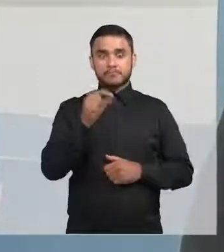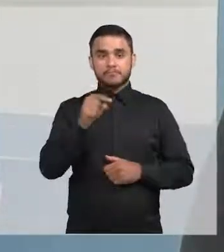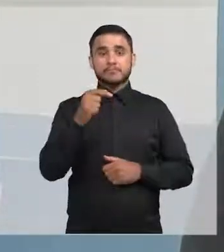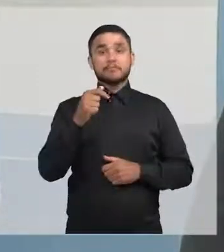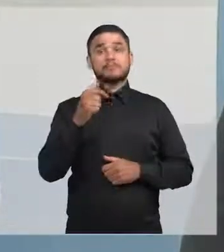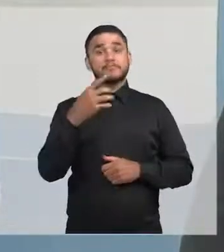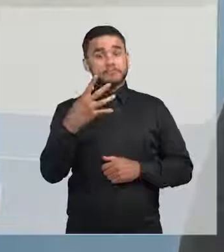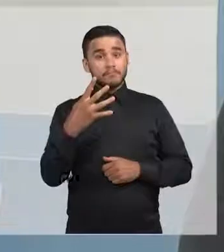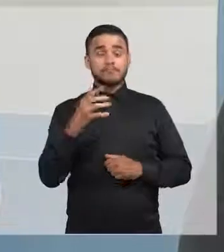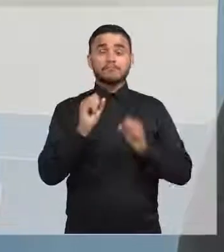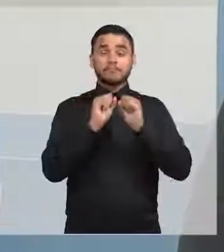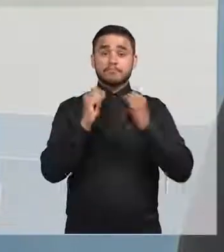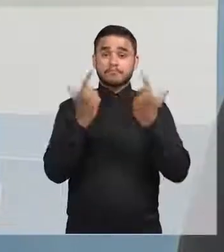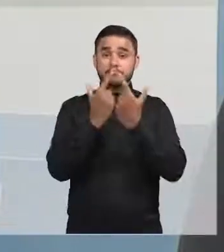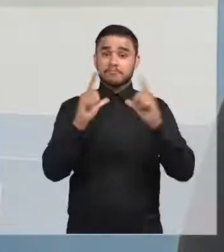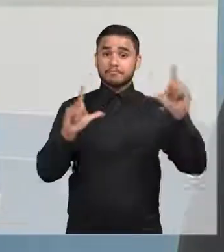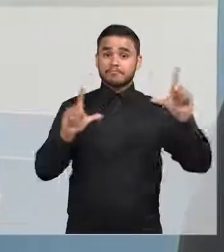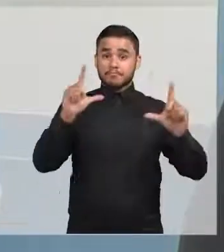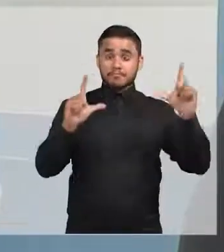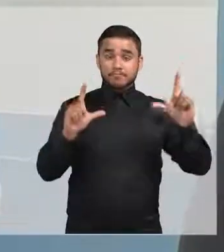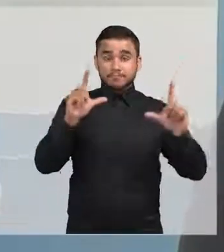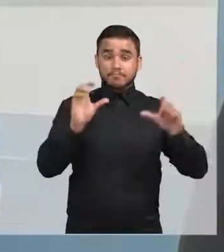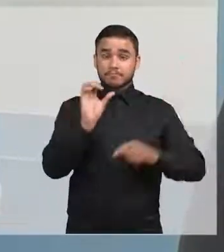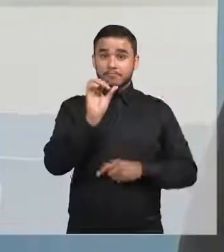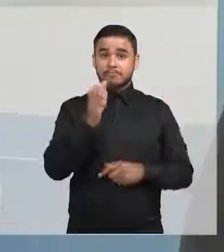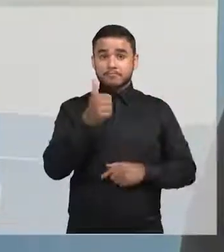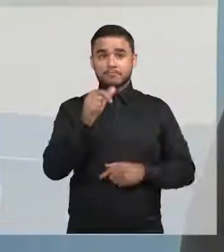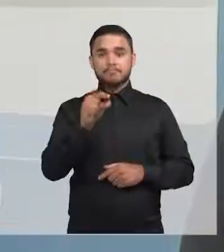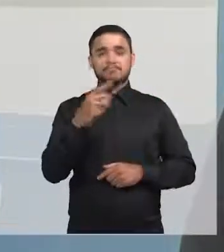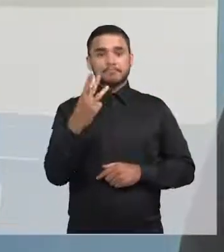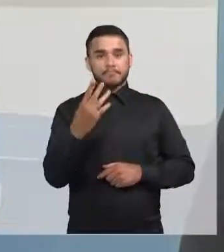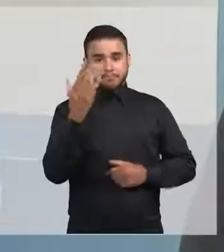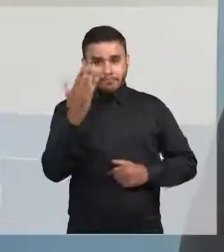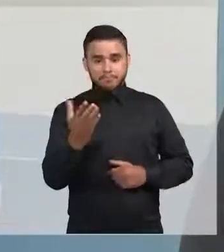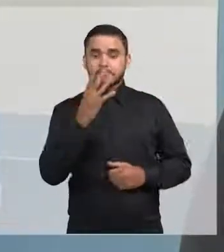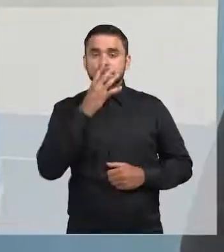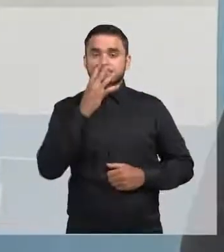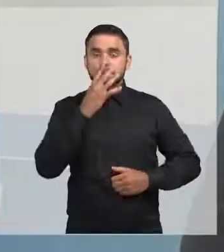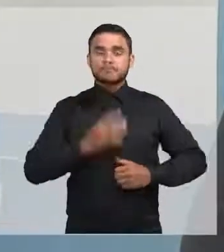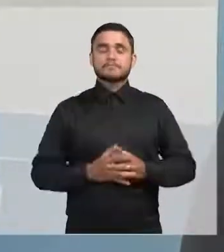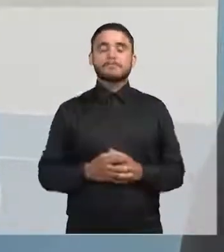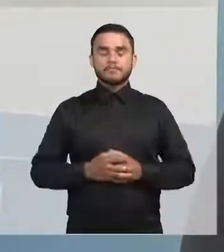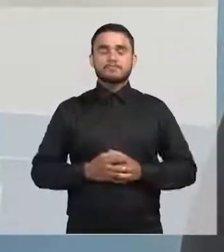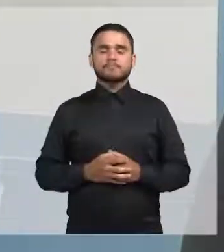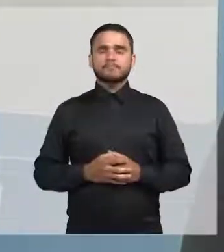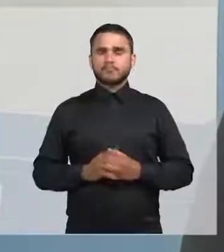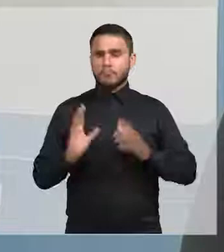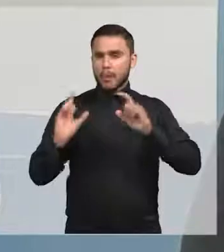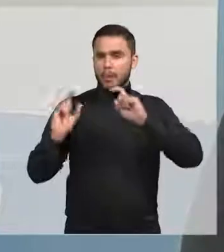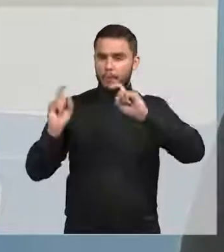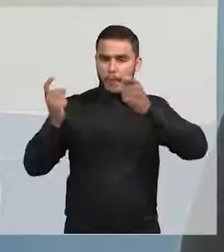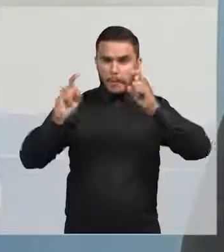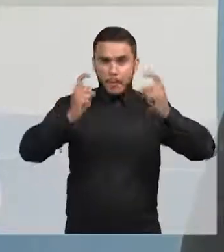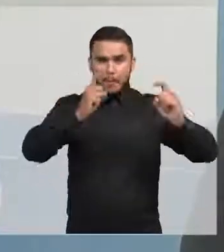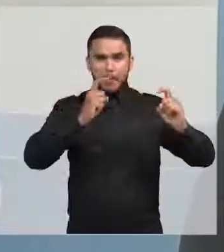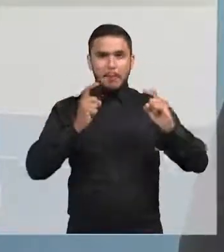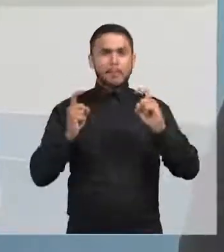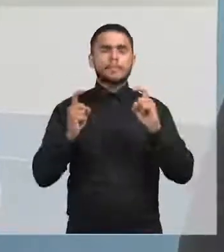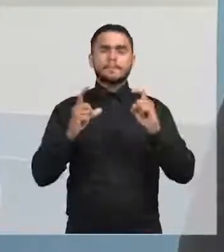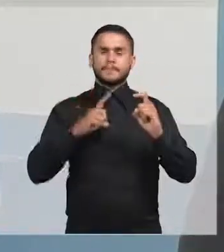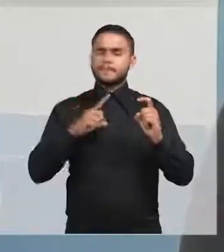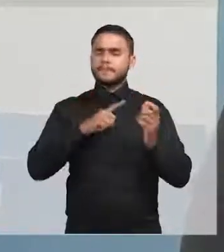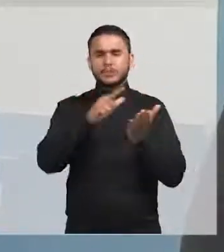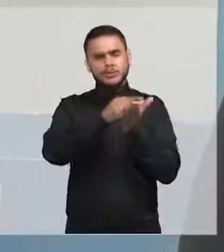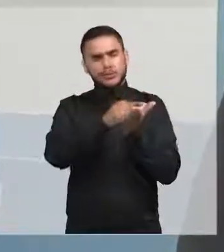a fundura da piscina, vai entrar na piscina para tomar pé. Por início, agora são 22 membros responsáveis para tomar pé